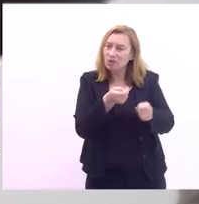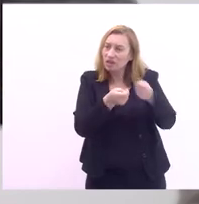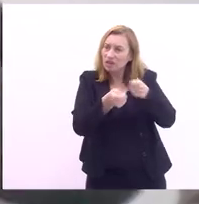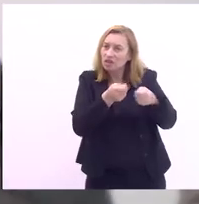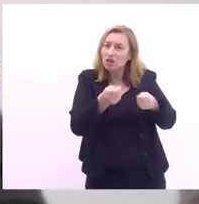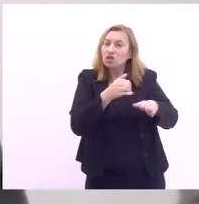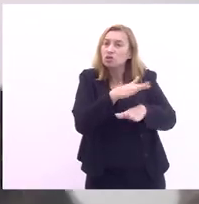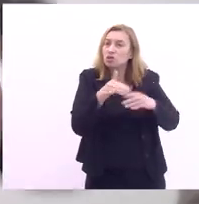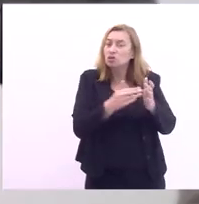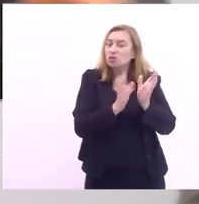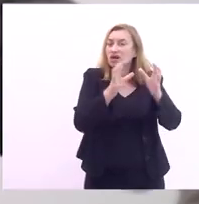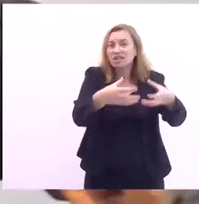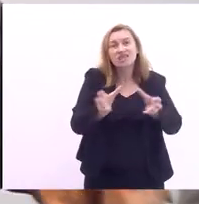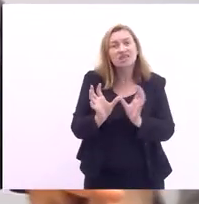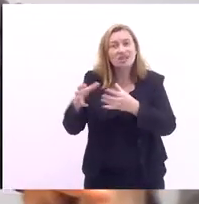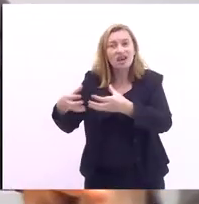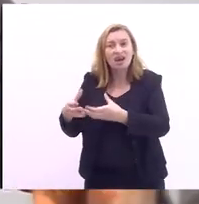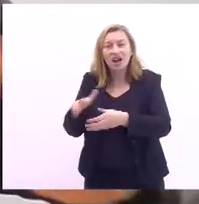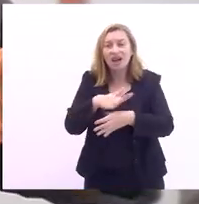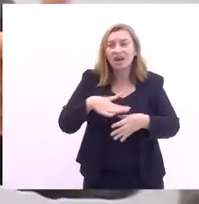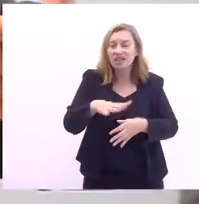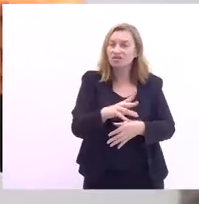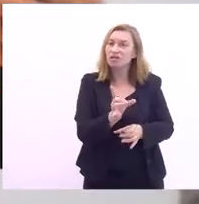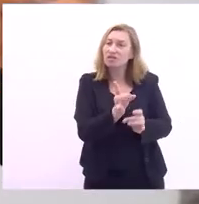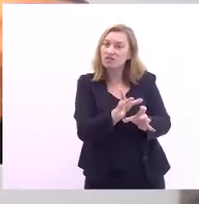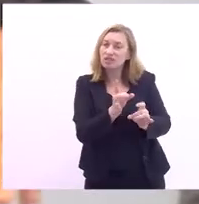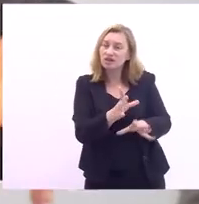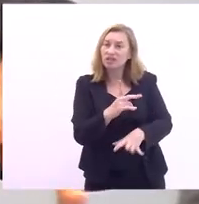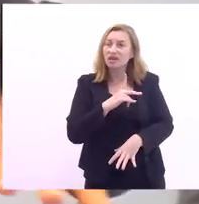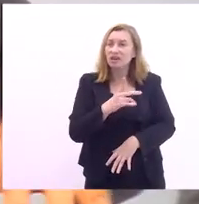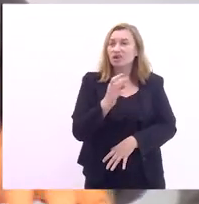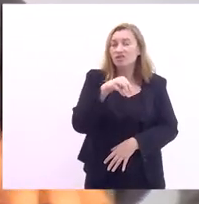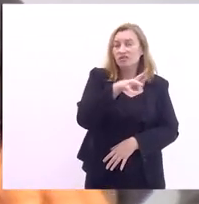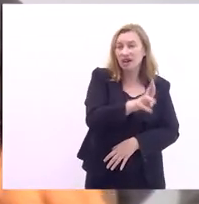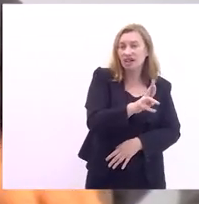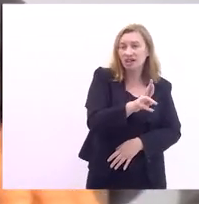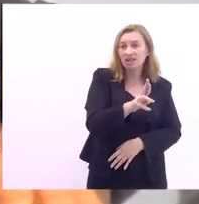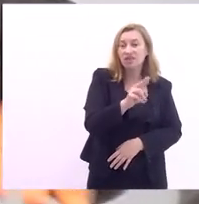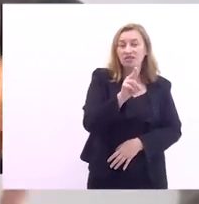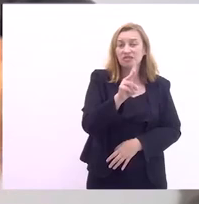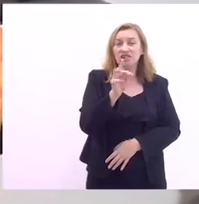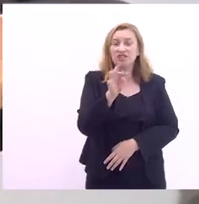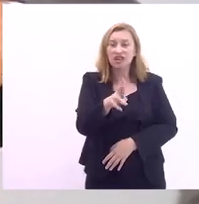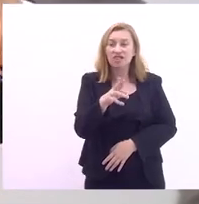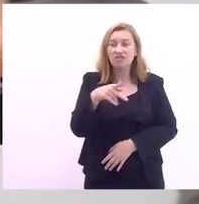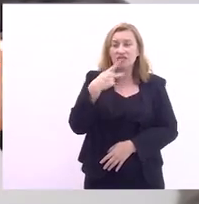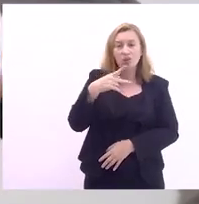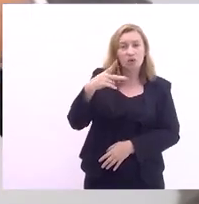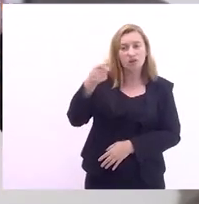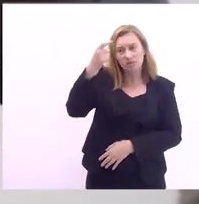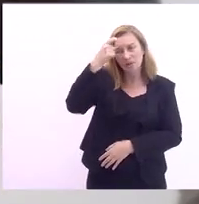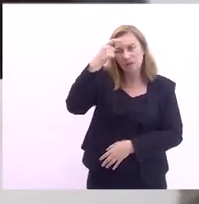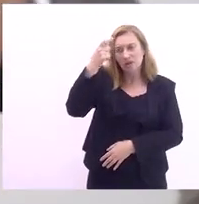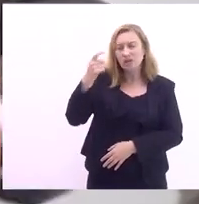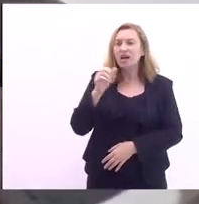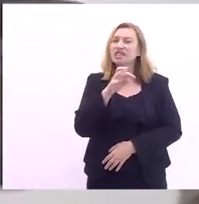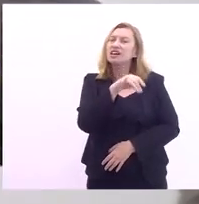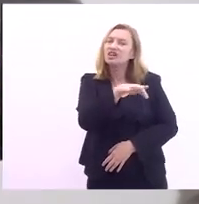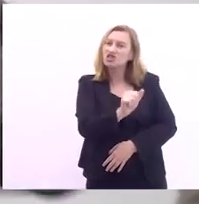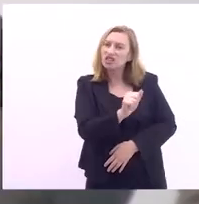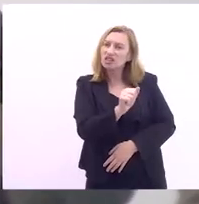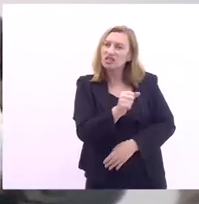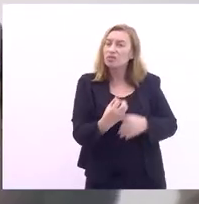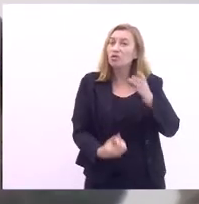todos os setores de atividade, tudo que foi privatizado. O Wagner Witzer aqui recuperou na memória, não é? Que as agências reguladoras